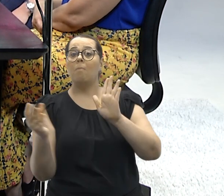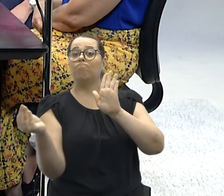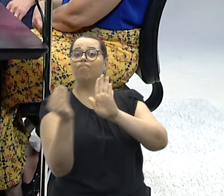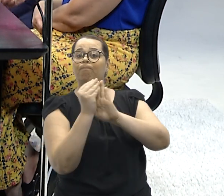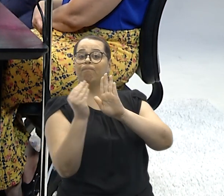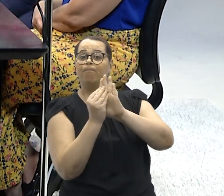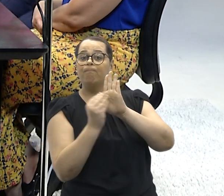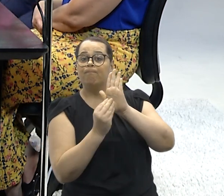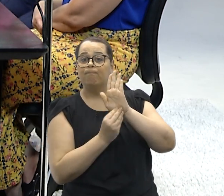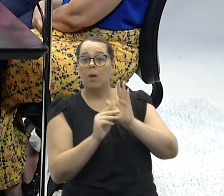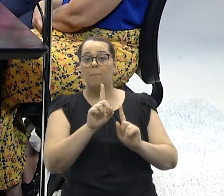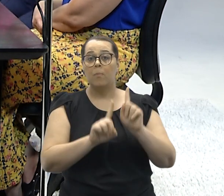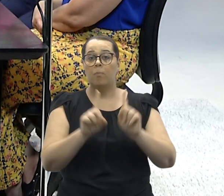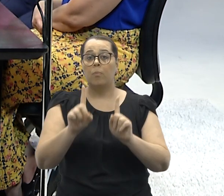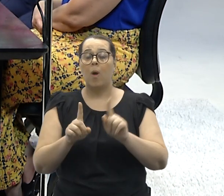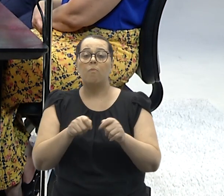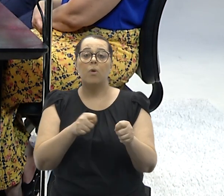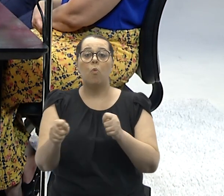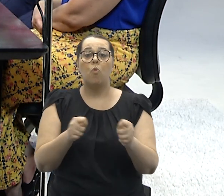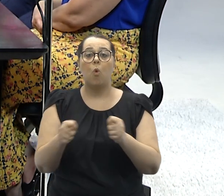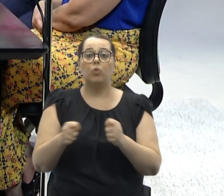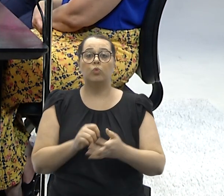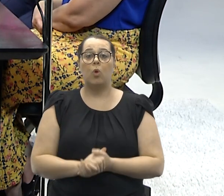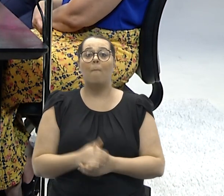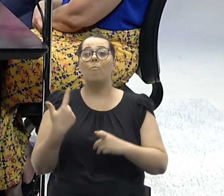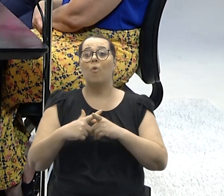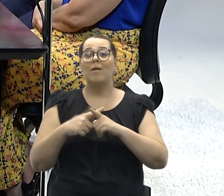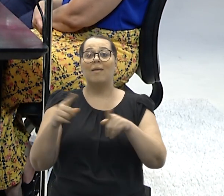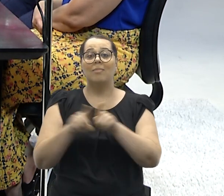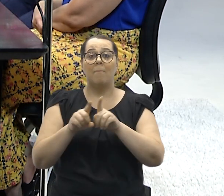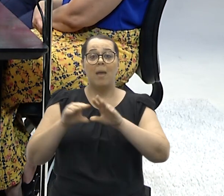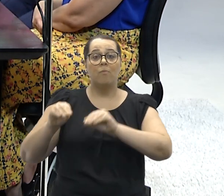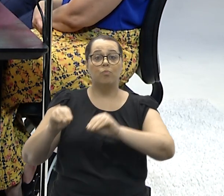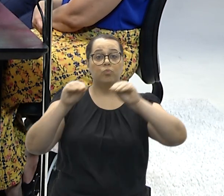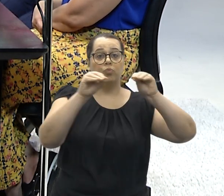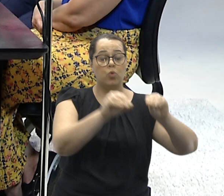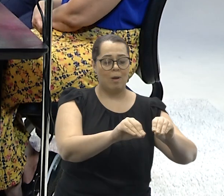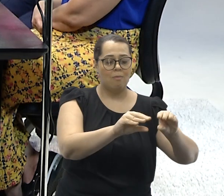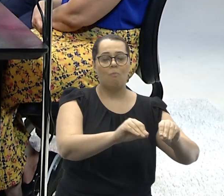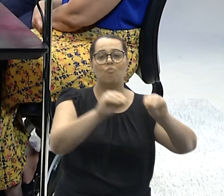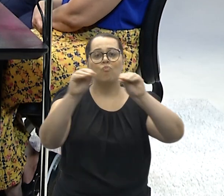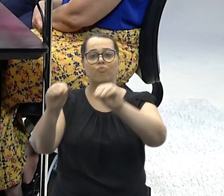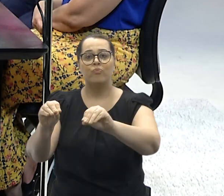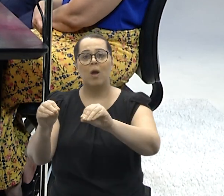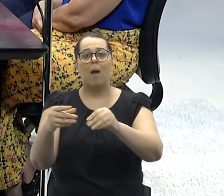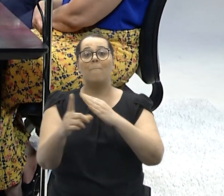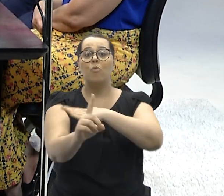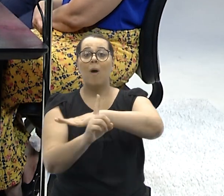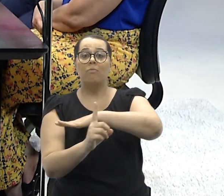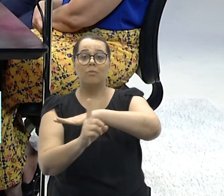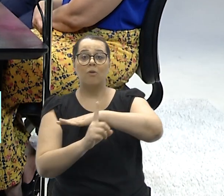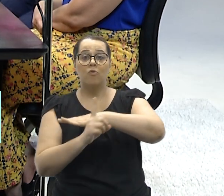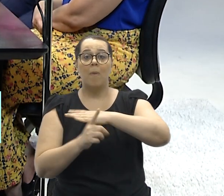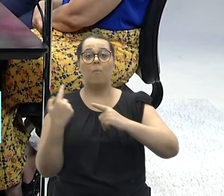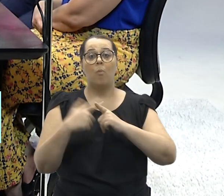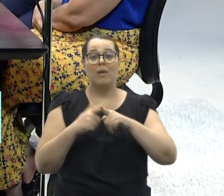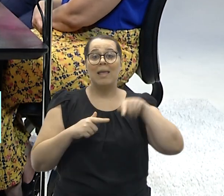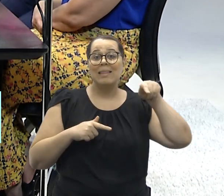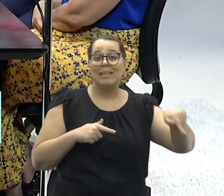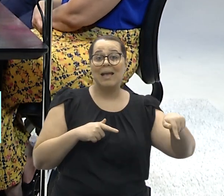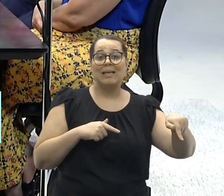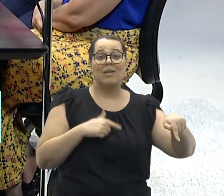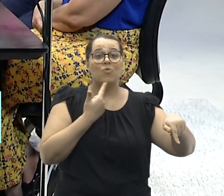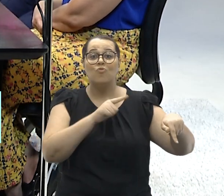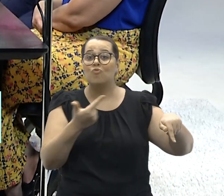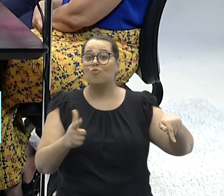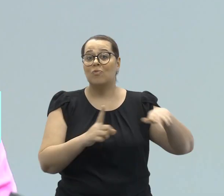atividades de alocação assistencial nos vazios onde se identifique uma deficiência de serviço.